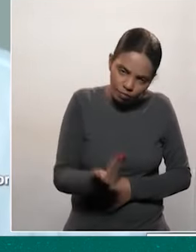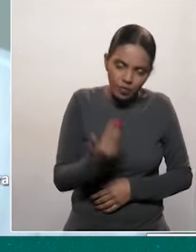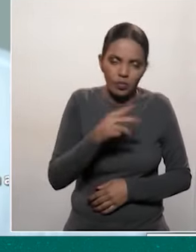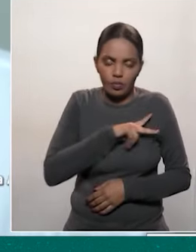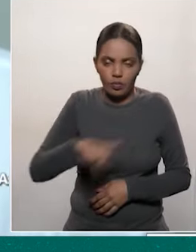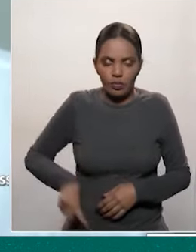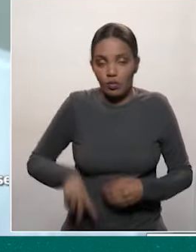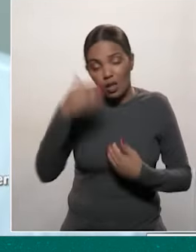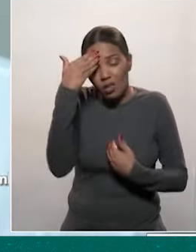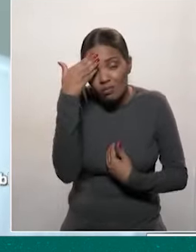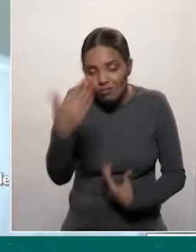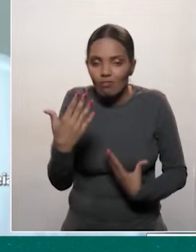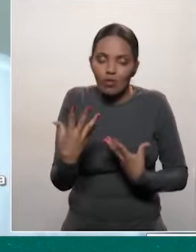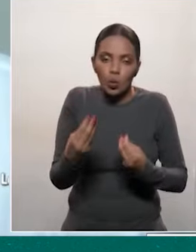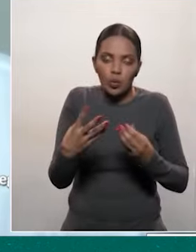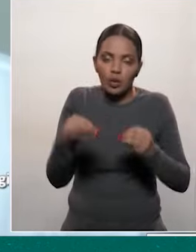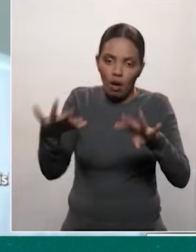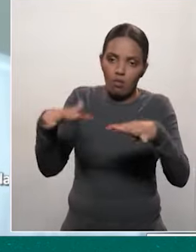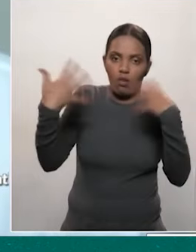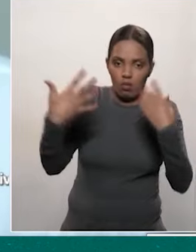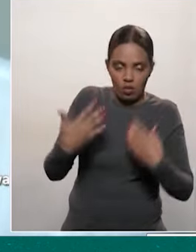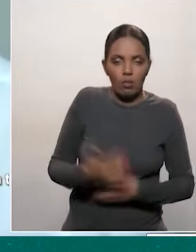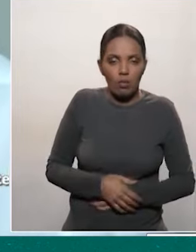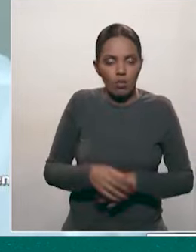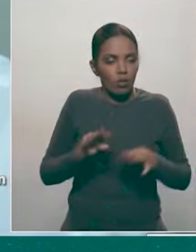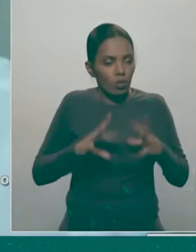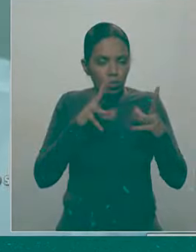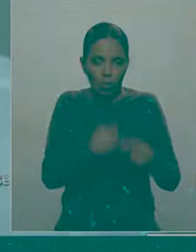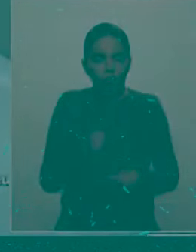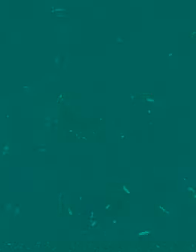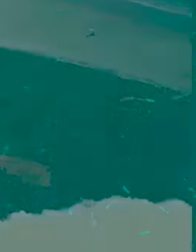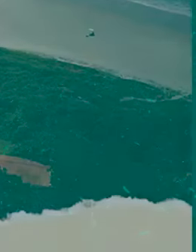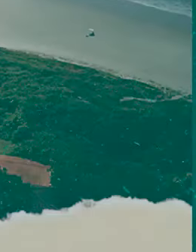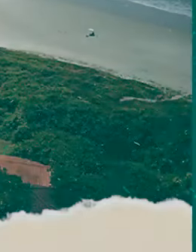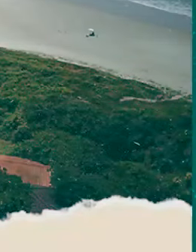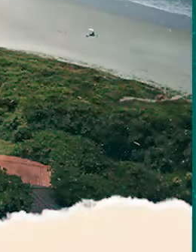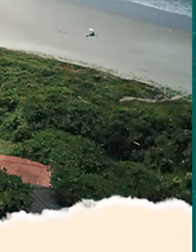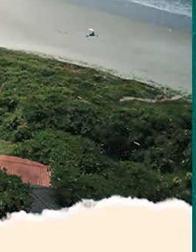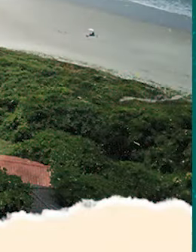presidente. Agradeço muito a atenção de Vossa Excelência e de todas as deputadas e deputados.